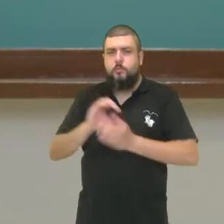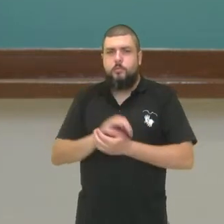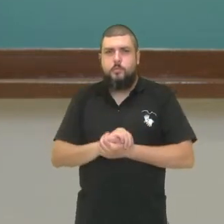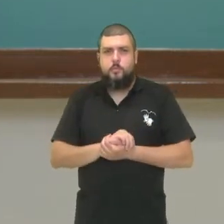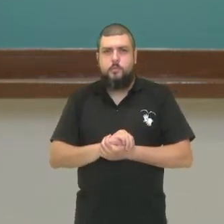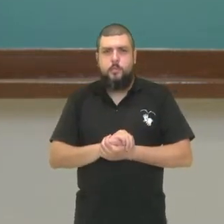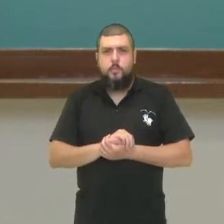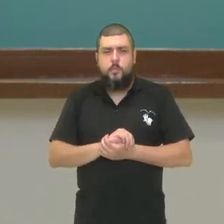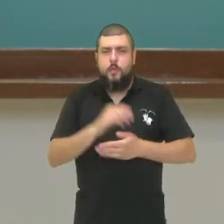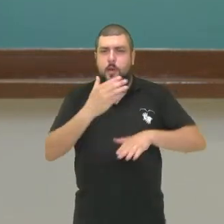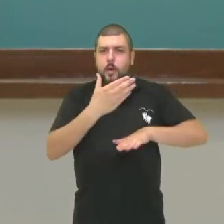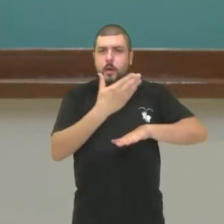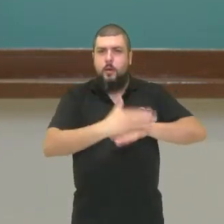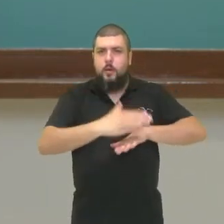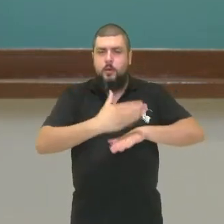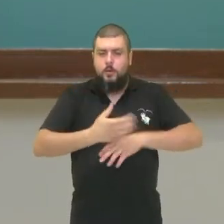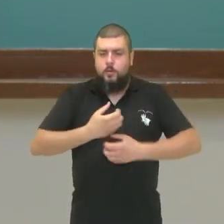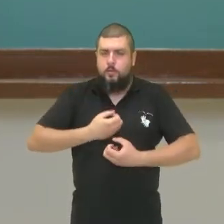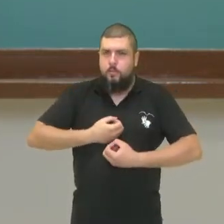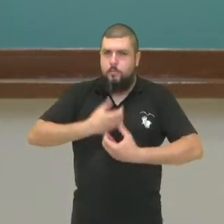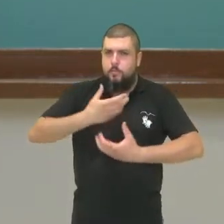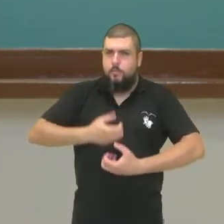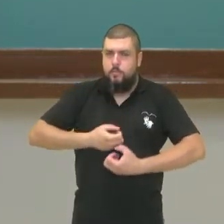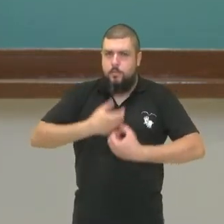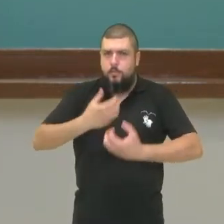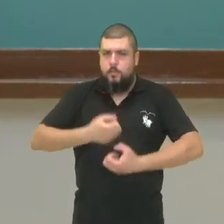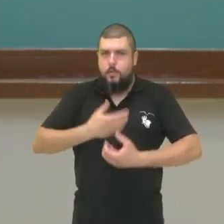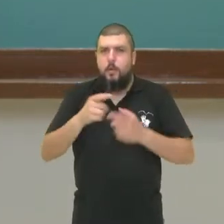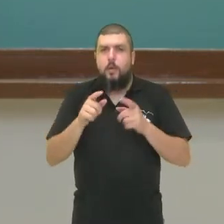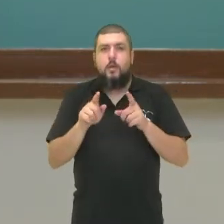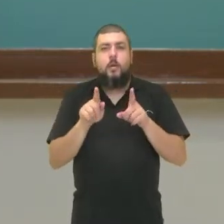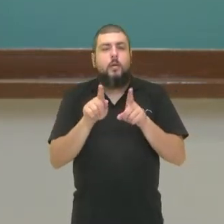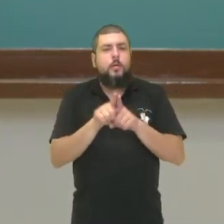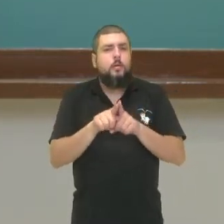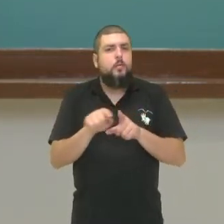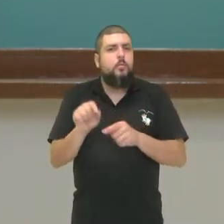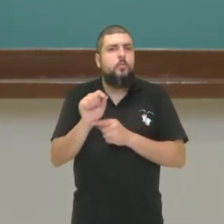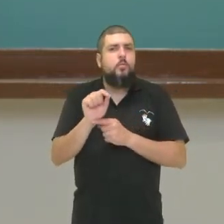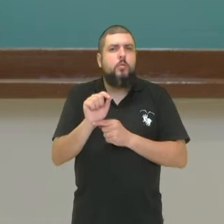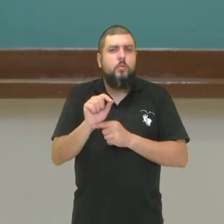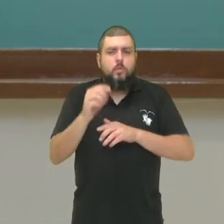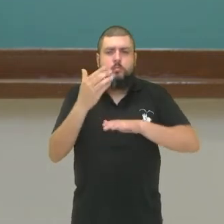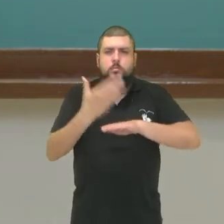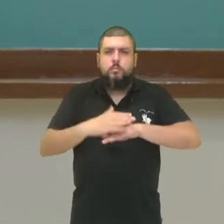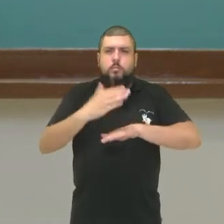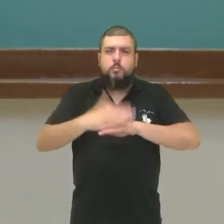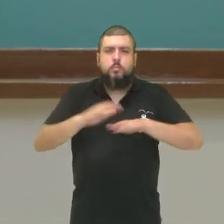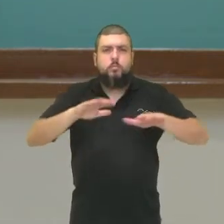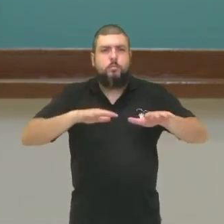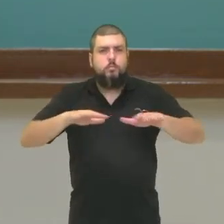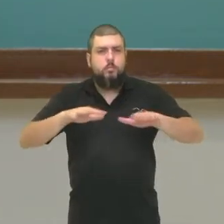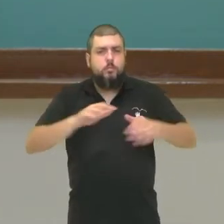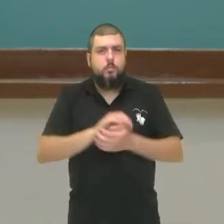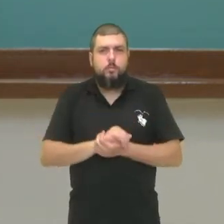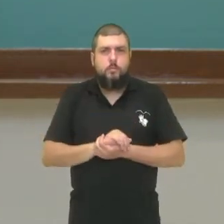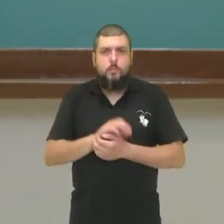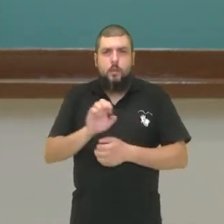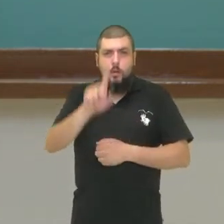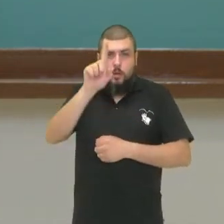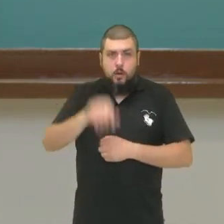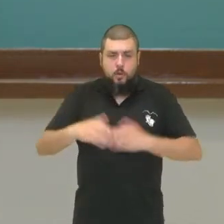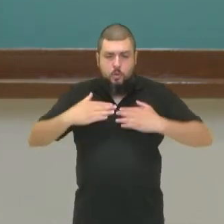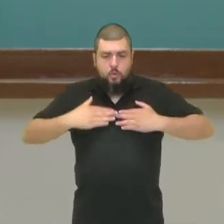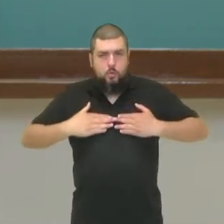também possibilitam a realização de um grande número de movimentos. Junta-se a capacidade expressiva do